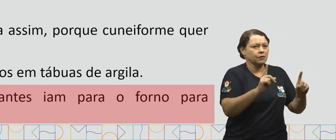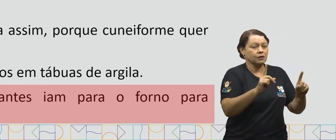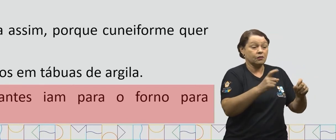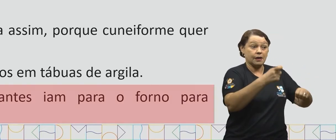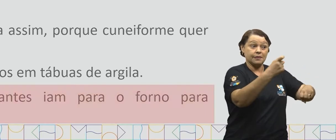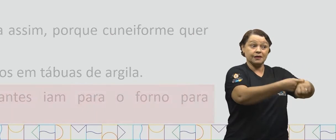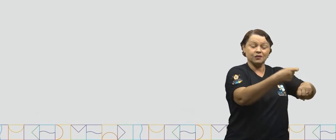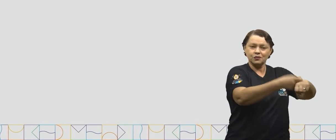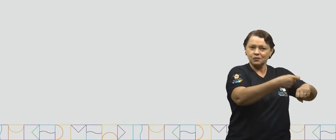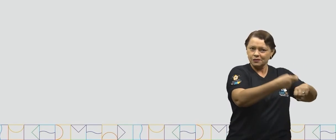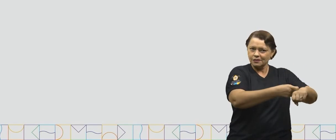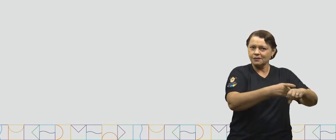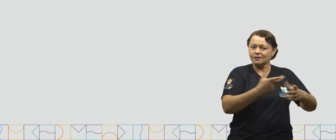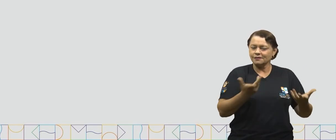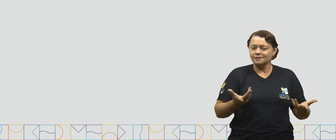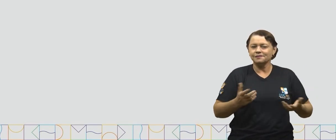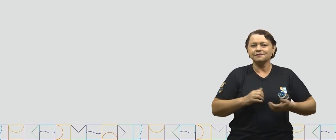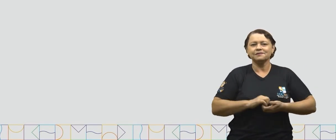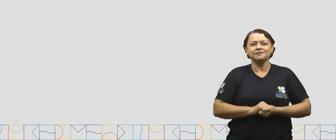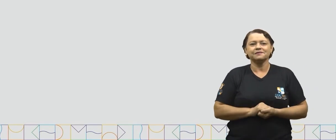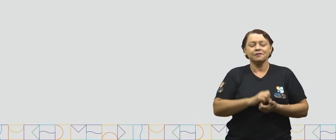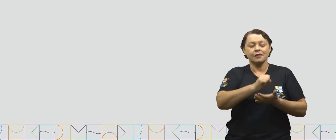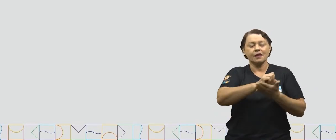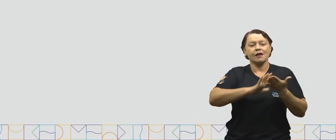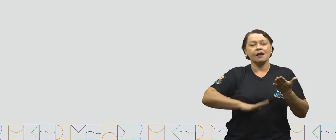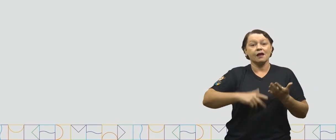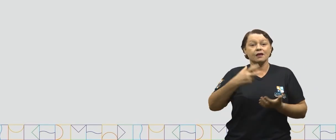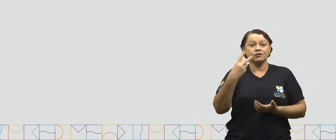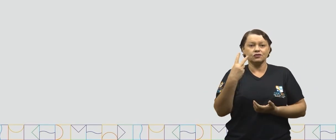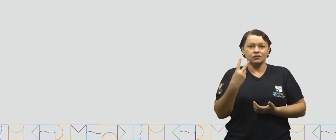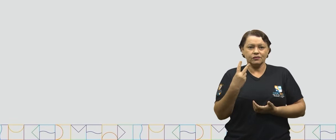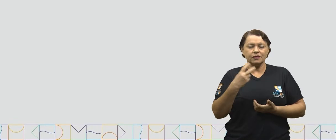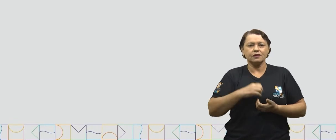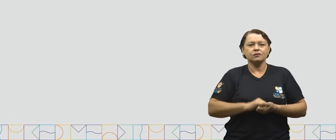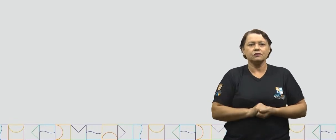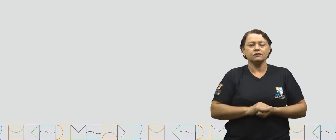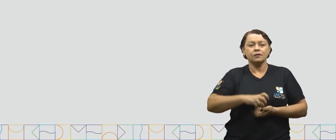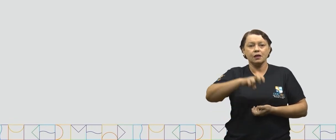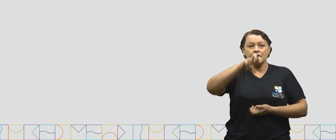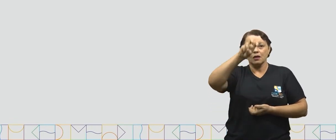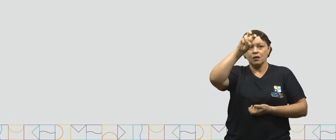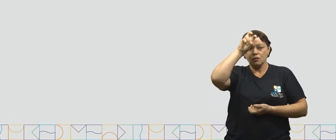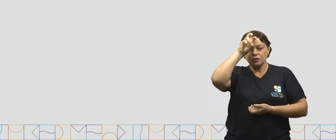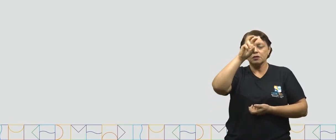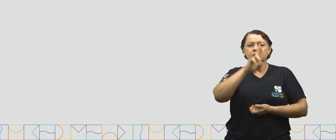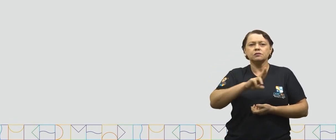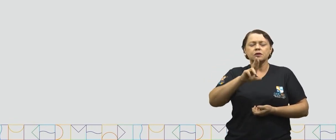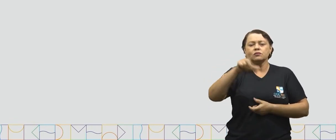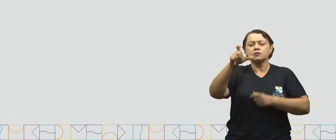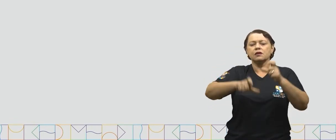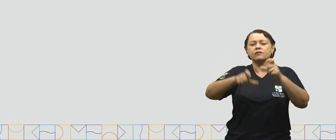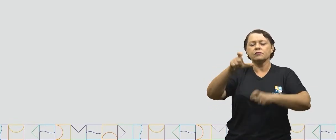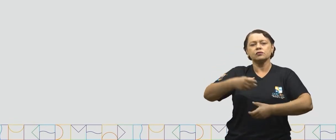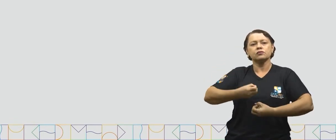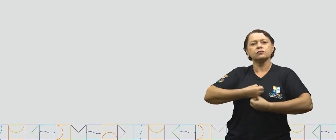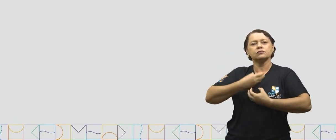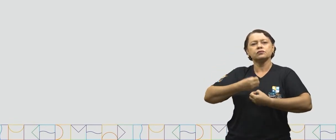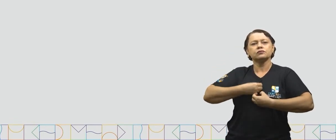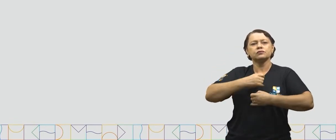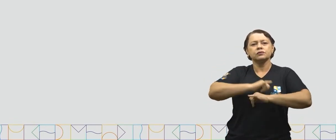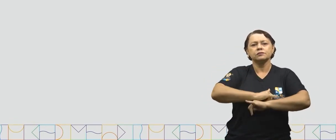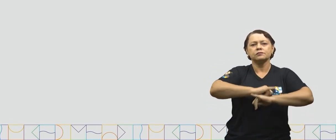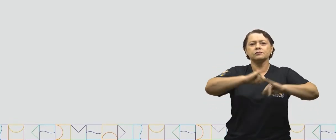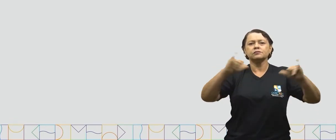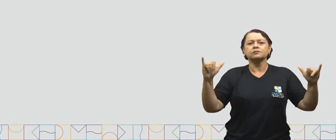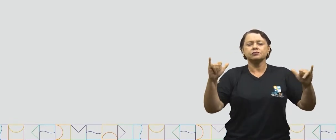para amolecer. Atividade 2. Os egípcios usavam mensageiros para a difusão de decretos em